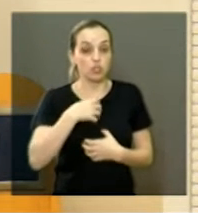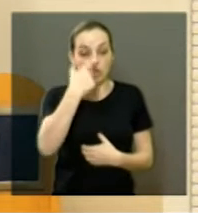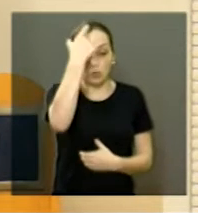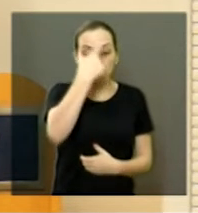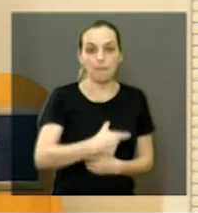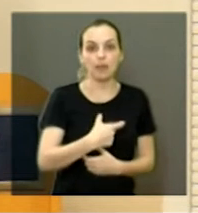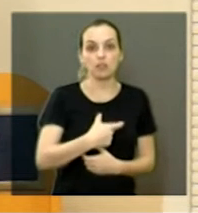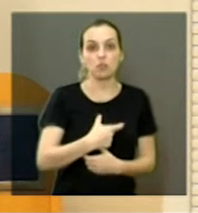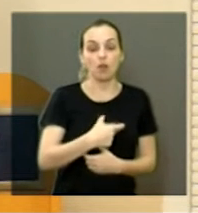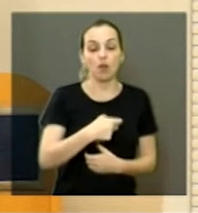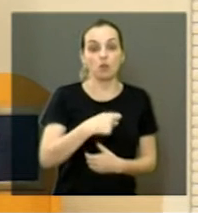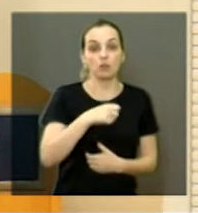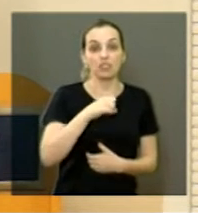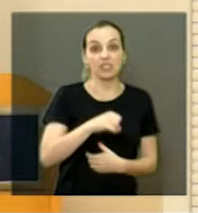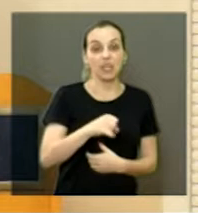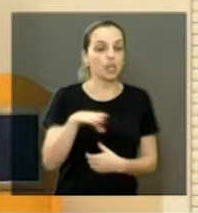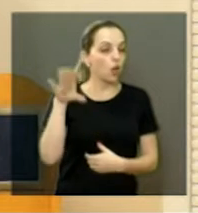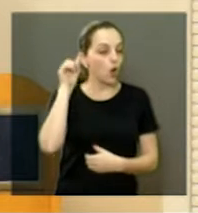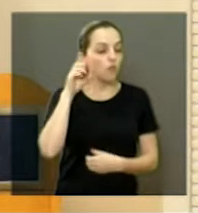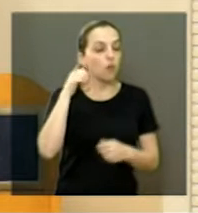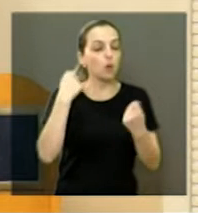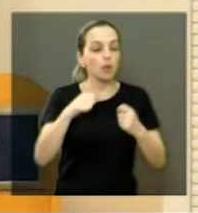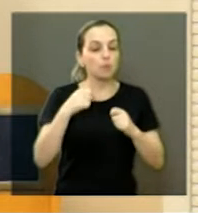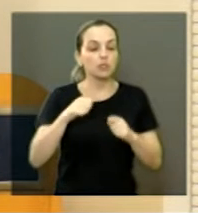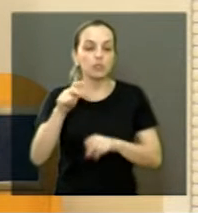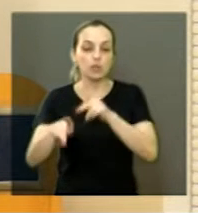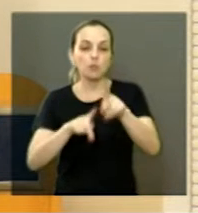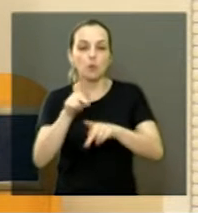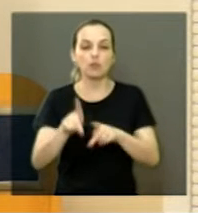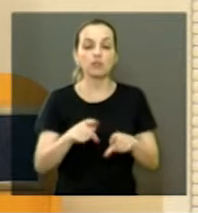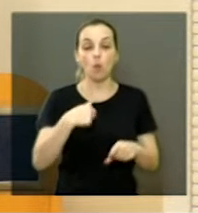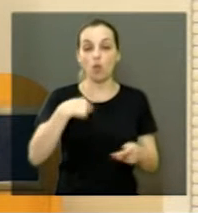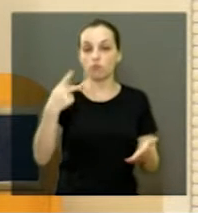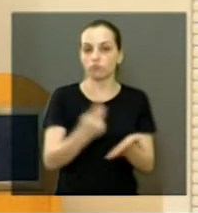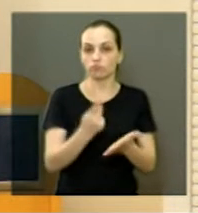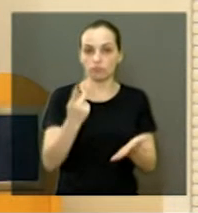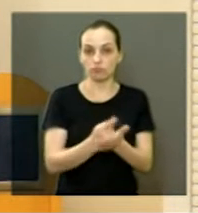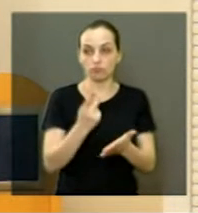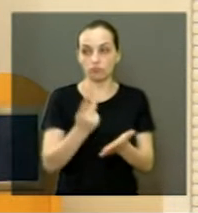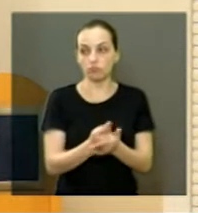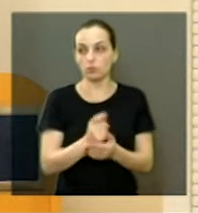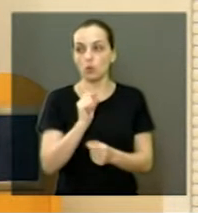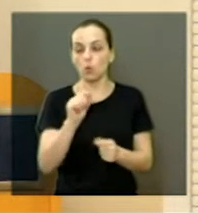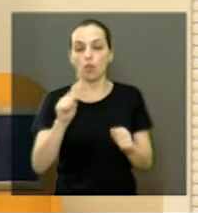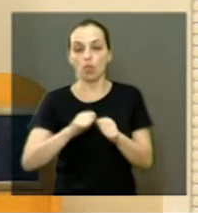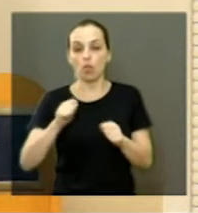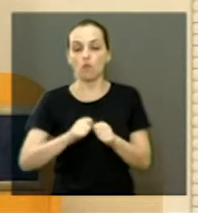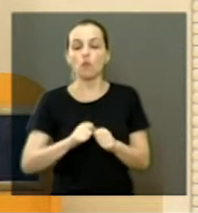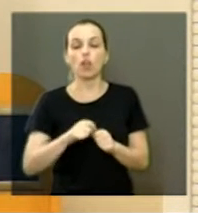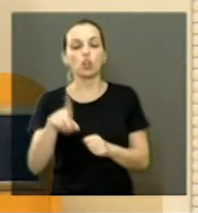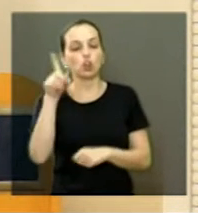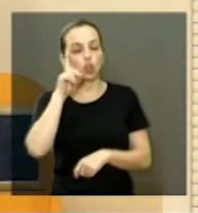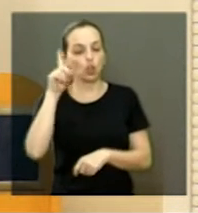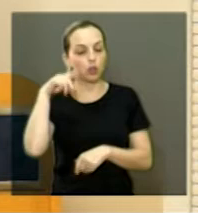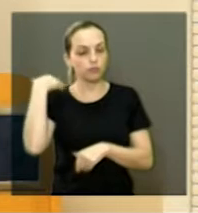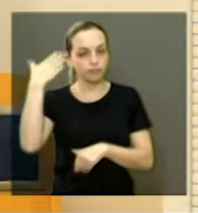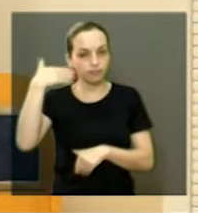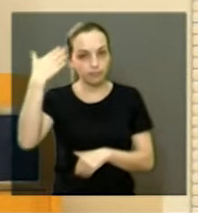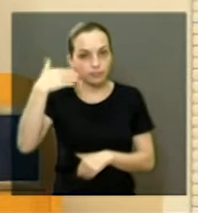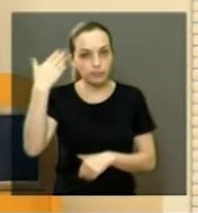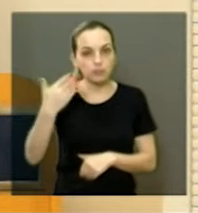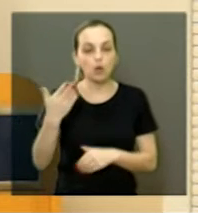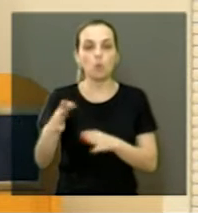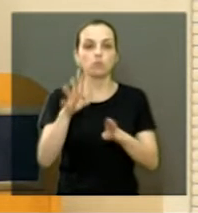realmente as necessidades da sociedade não estaria correta isso tenho feito diariamente através das mídias sociais em